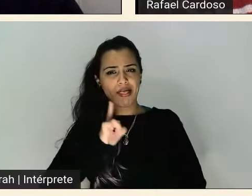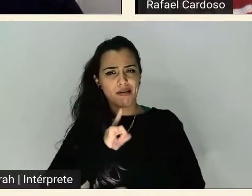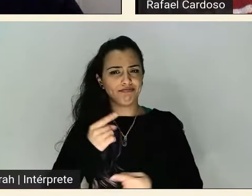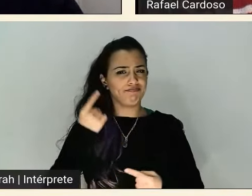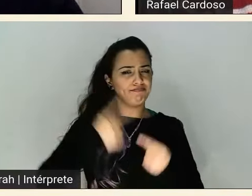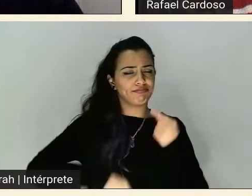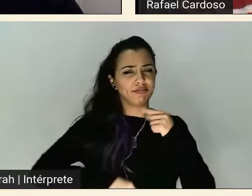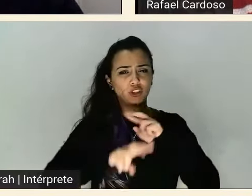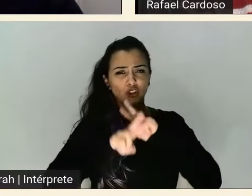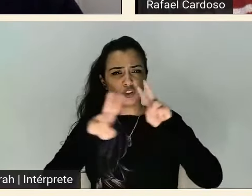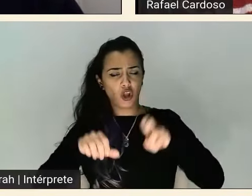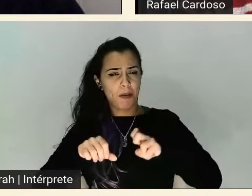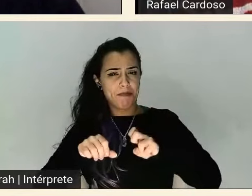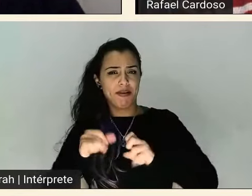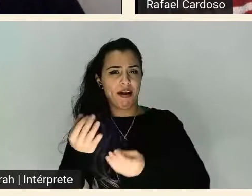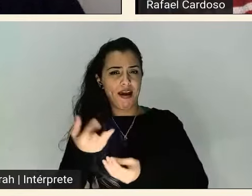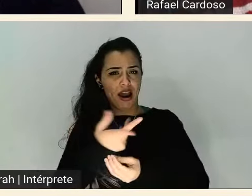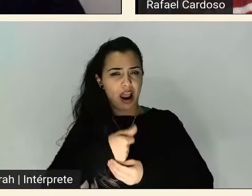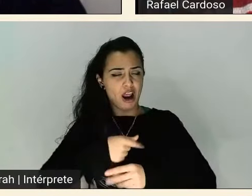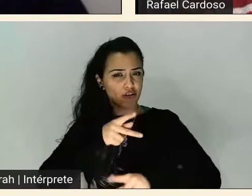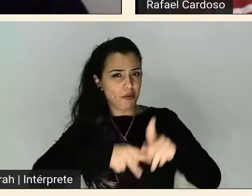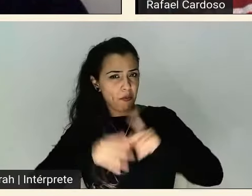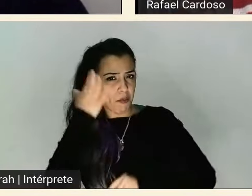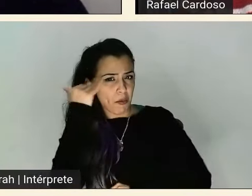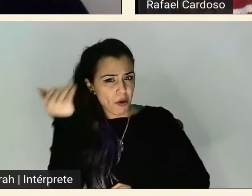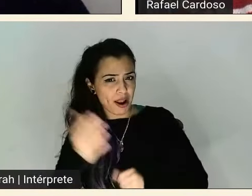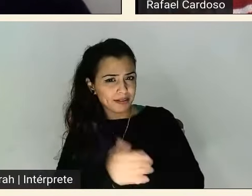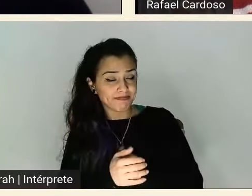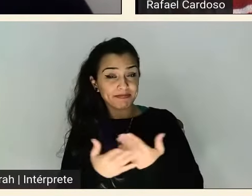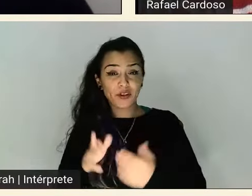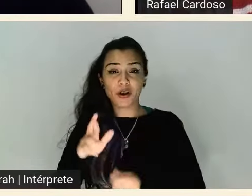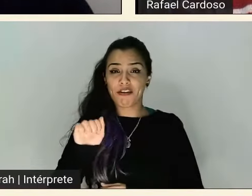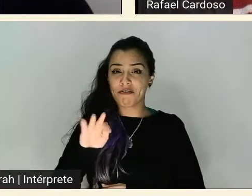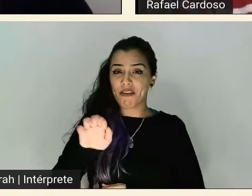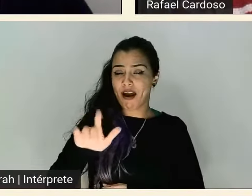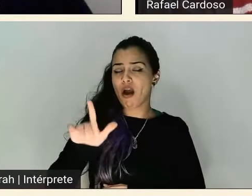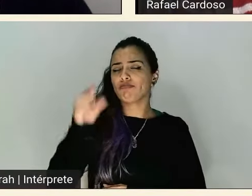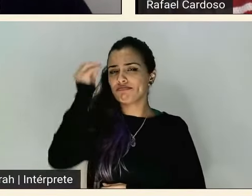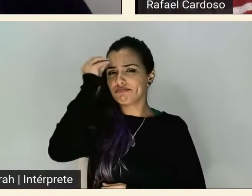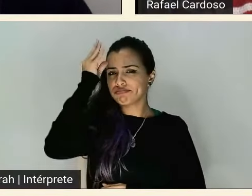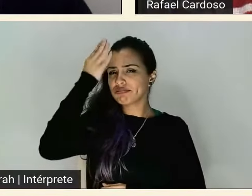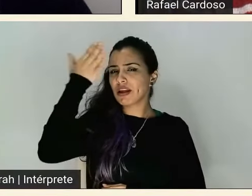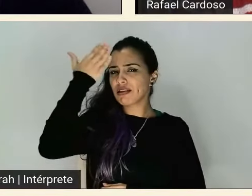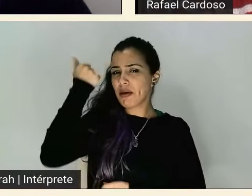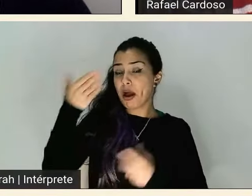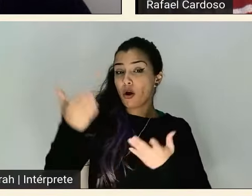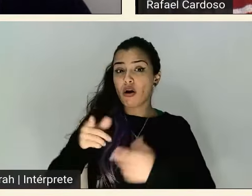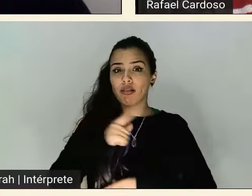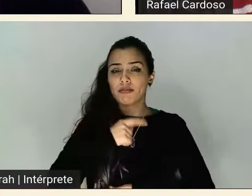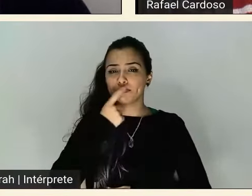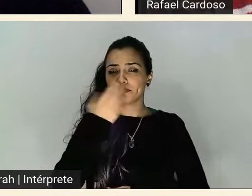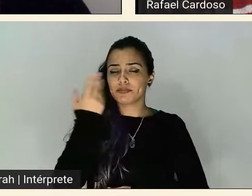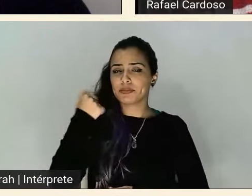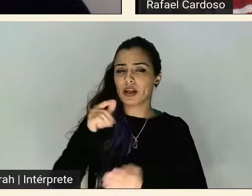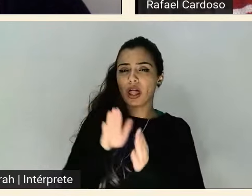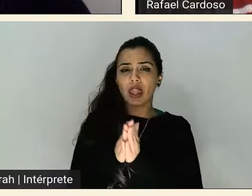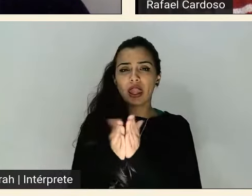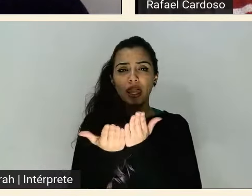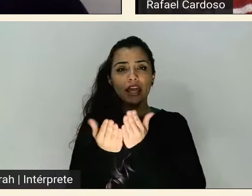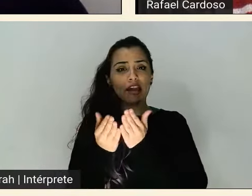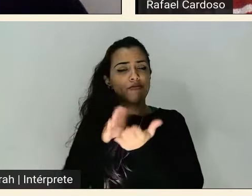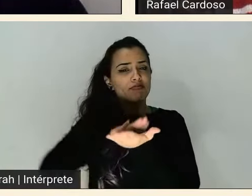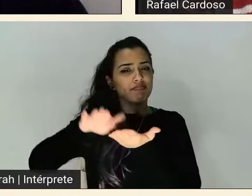de diversos livros sobre arte e design do Brasil. Está lançando um livro agora pela Cambridge, que nós estamos